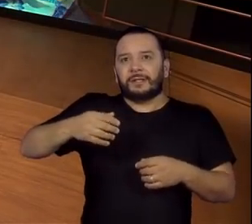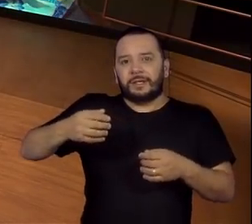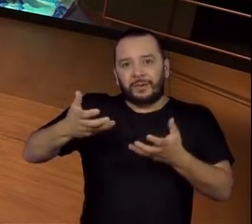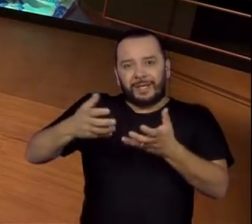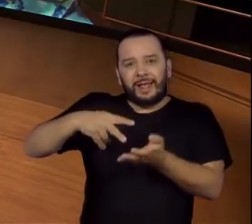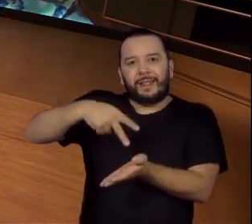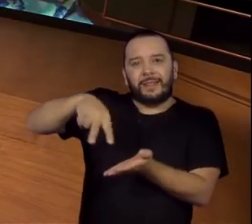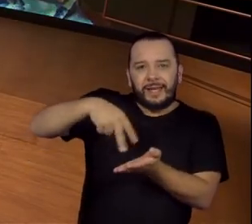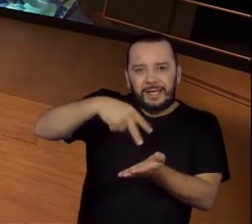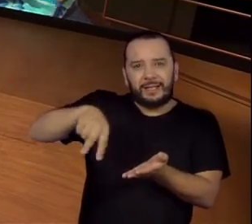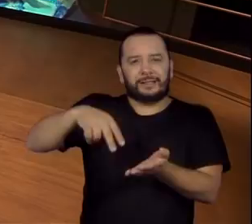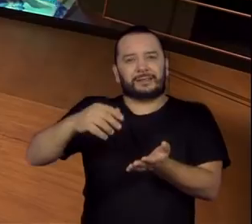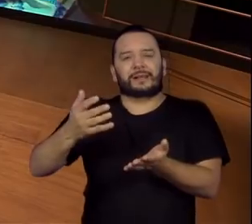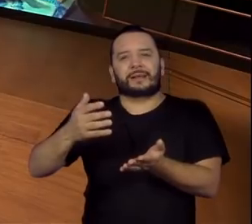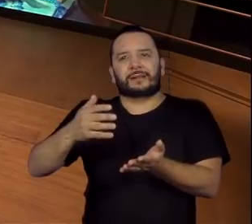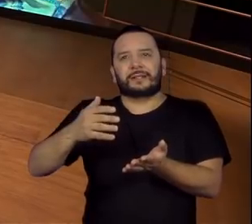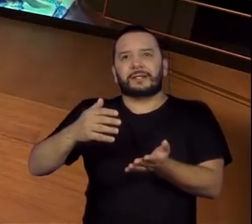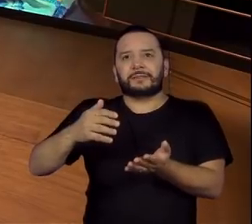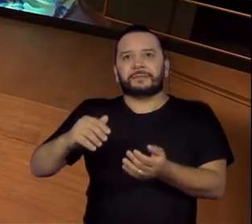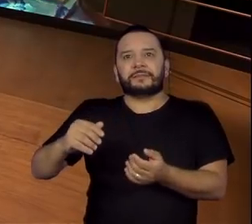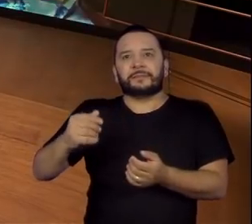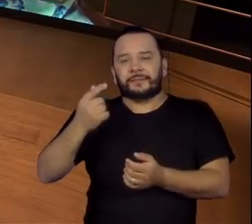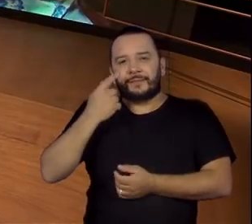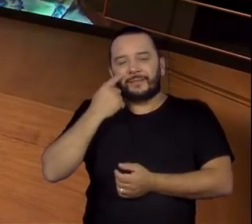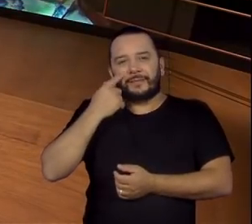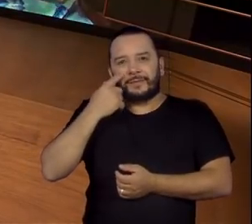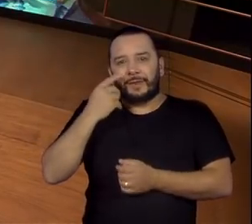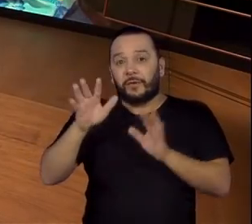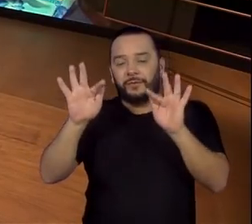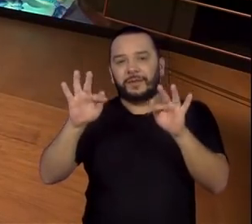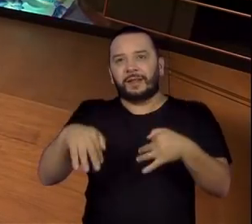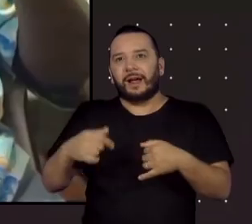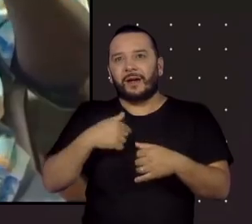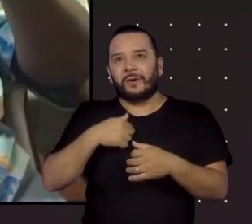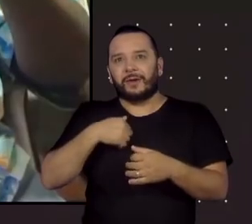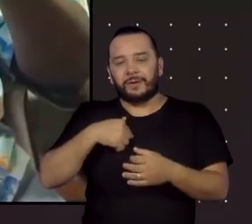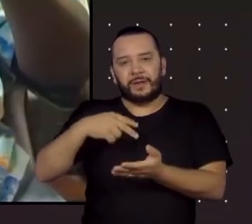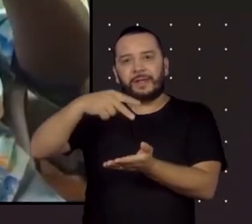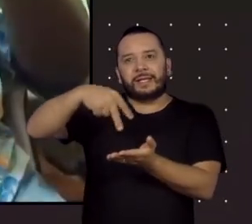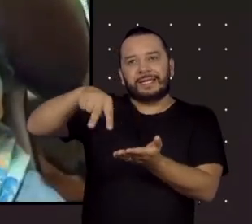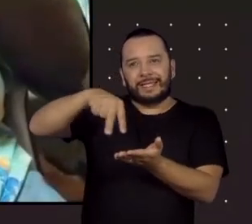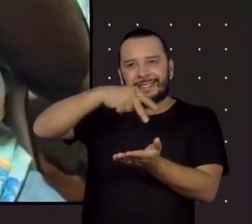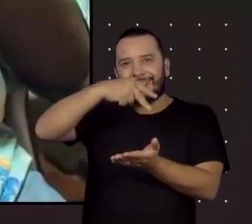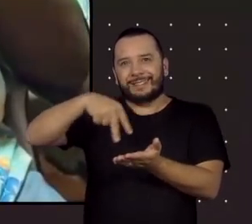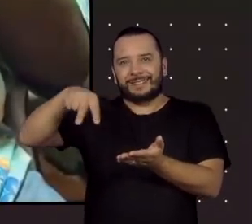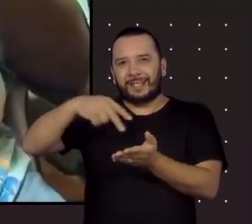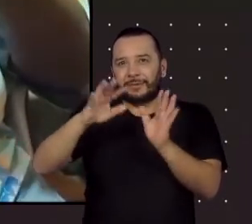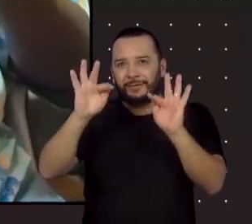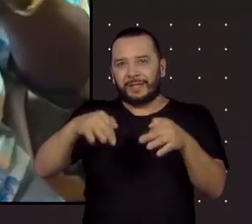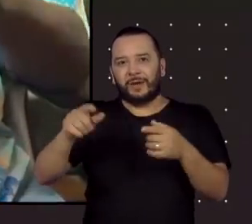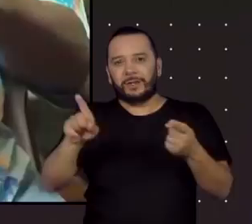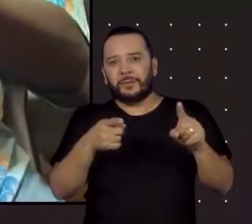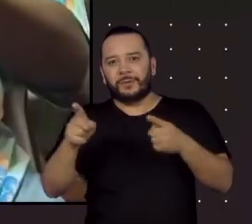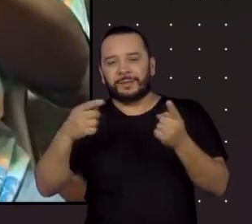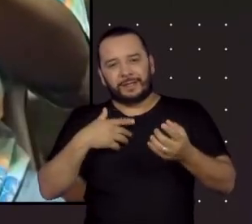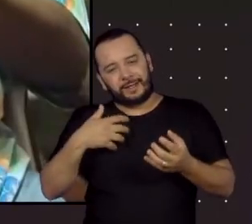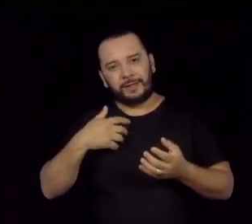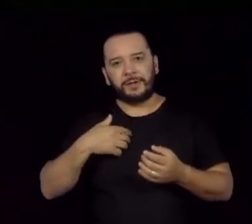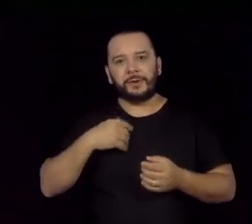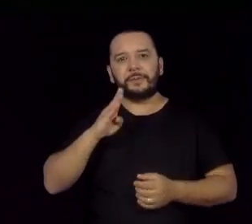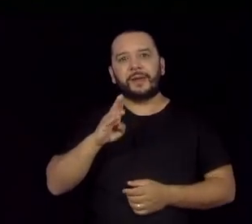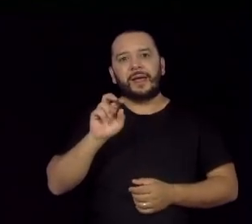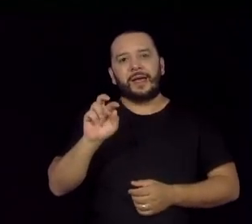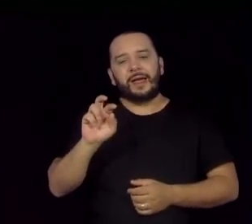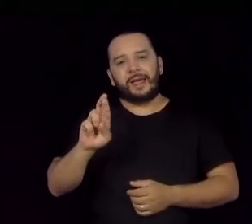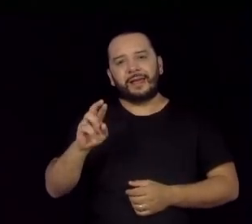dança e tal. E ele fez aquela dobrada no final lá, só para eu dançar, só para eu mostrar o que eu